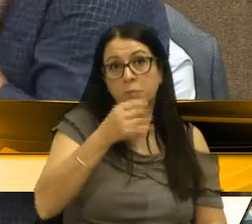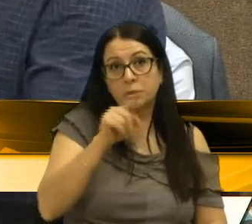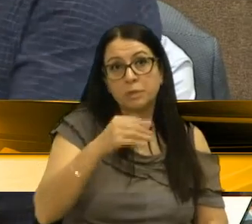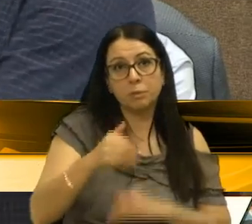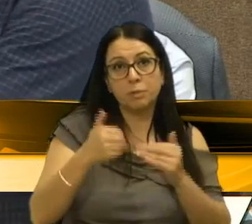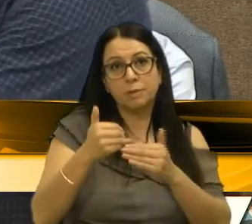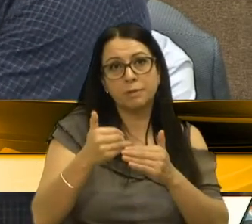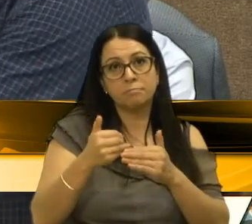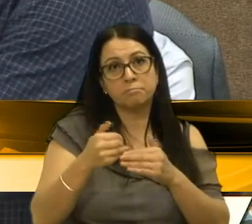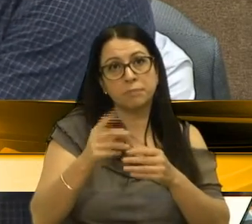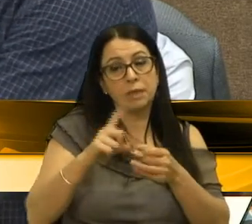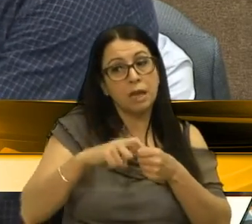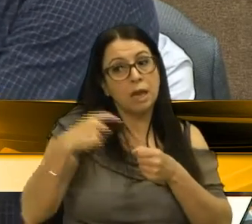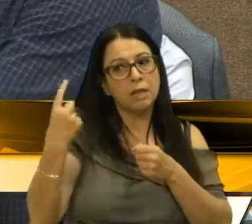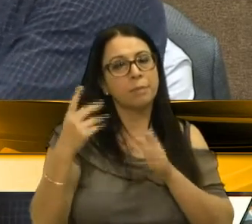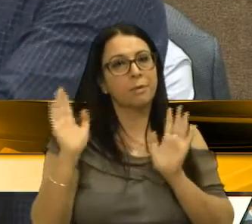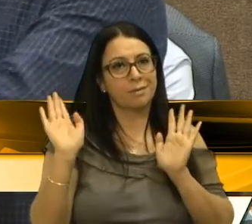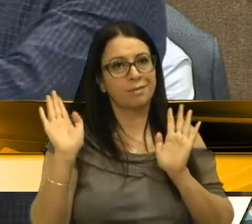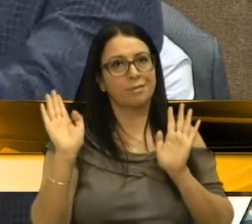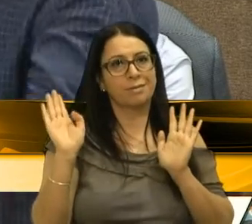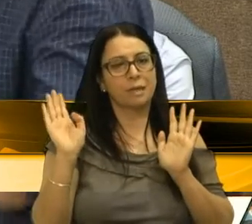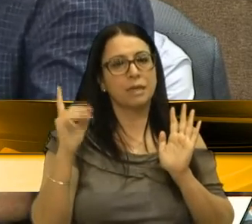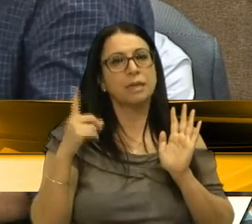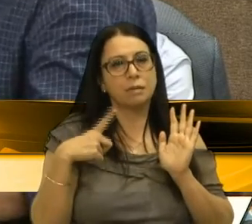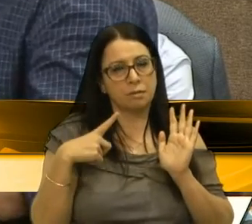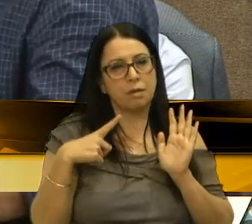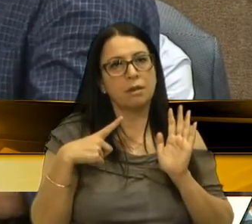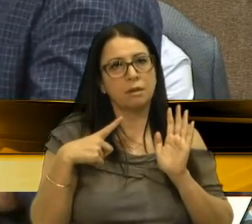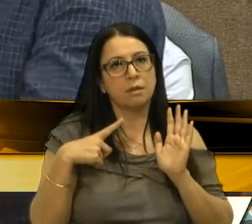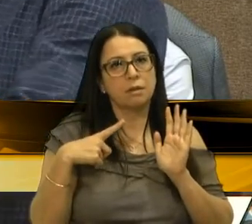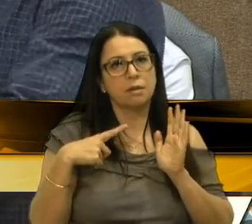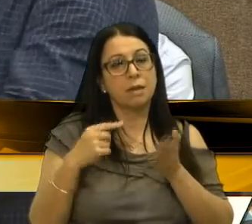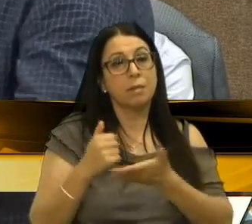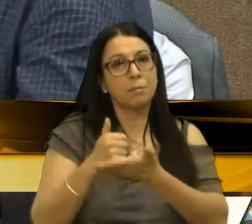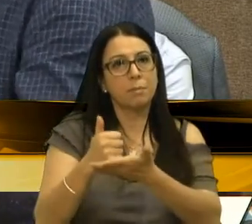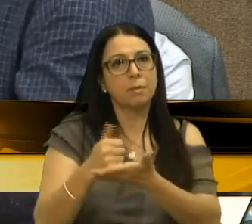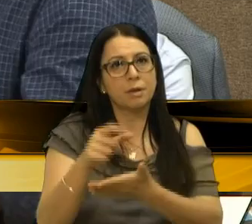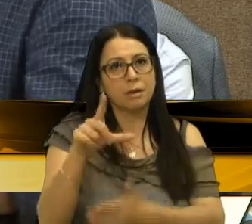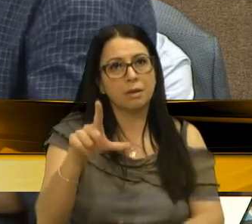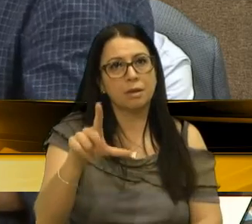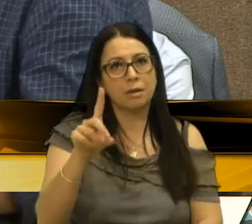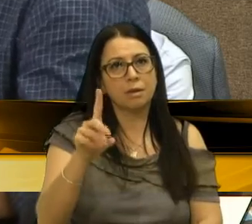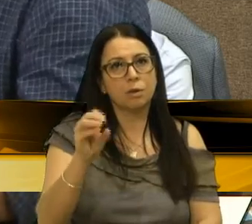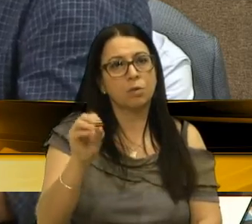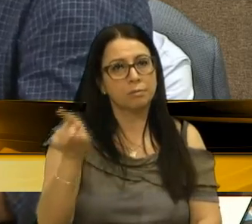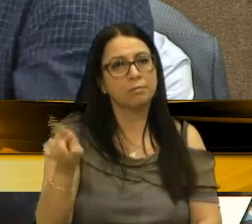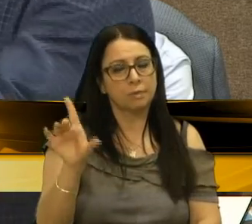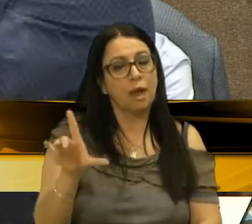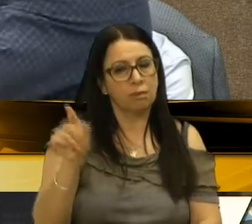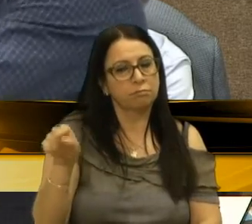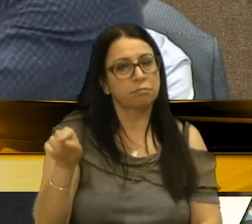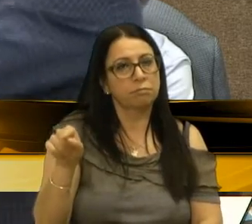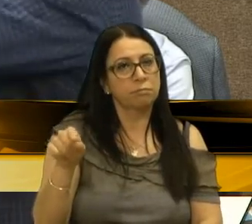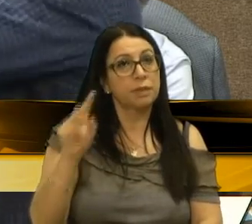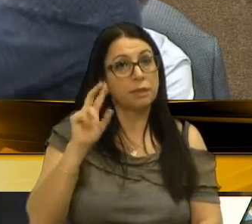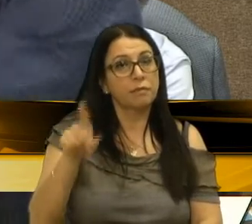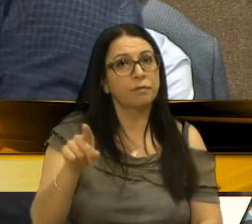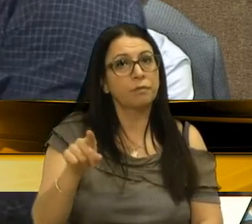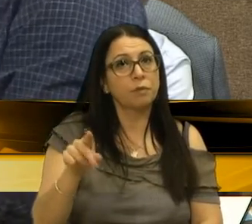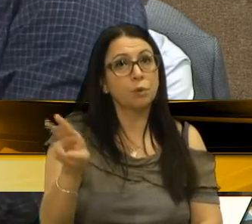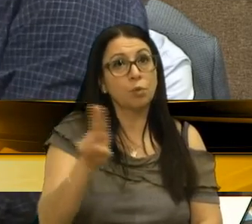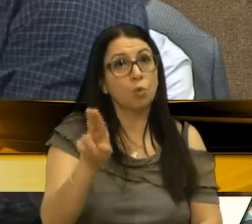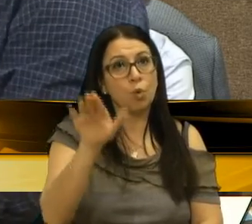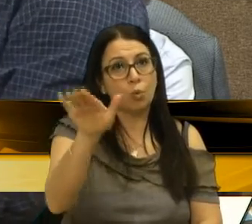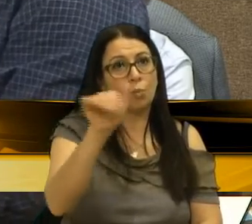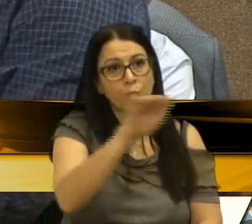processo independente. Ele encontra resguardo, né, na LDO, encontra resguardo na LDO. Estão previstas ali